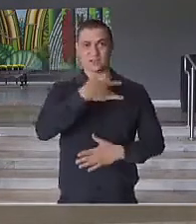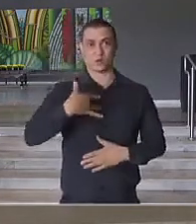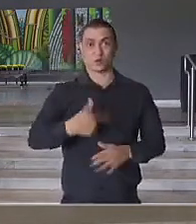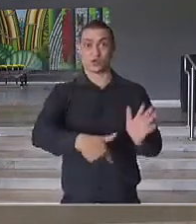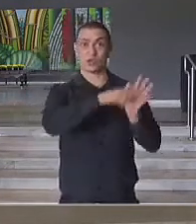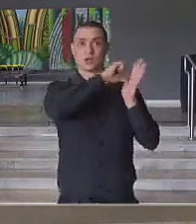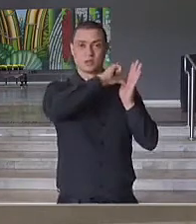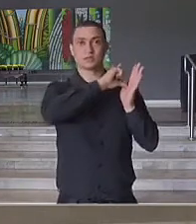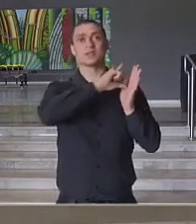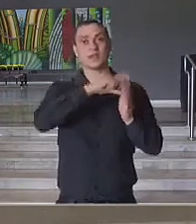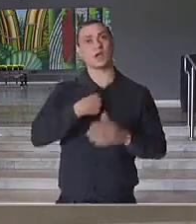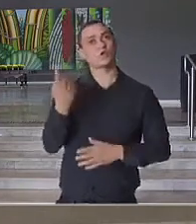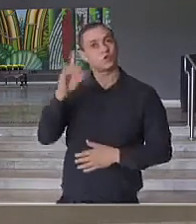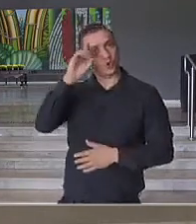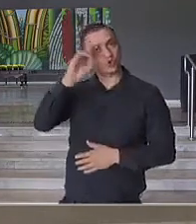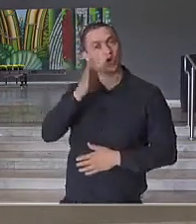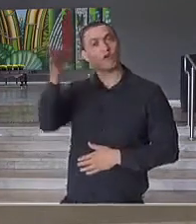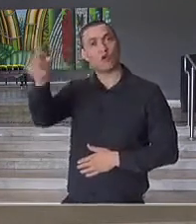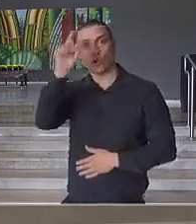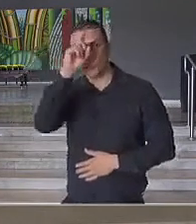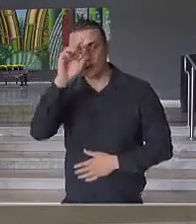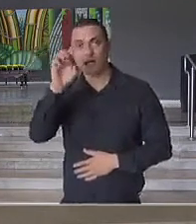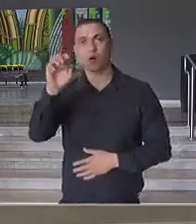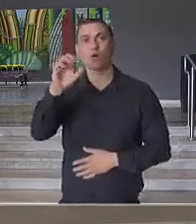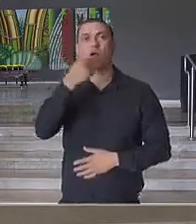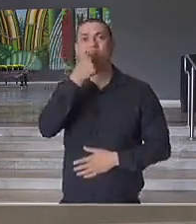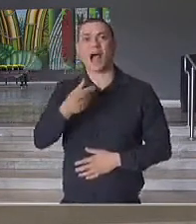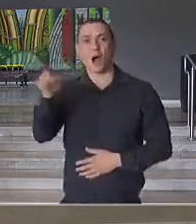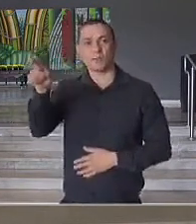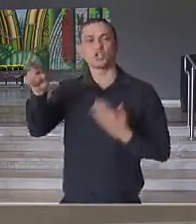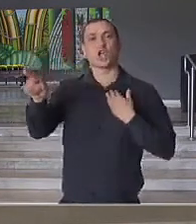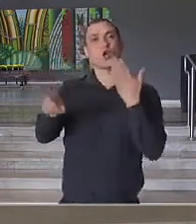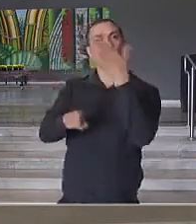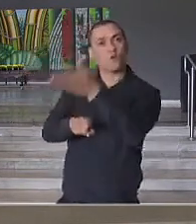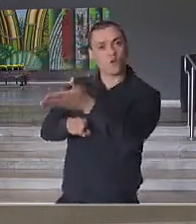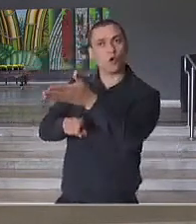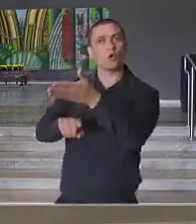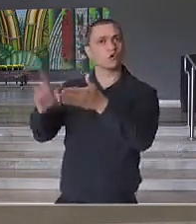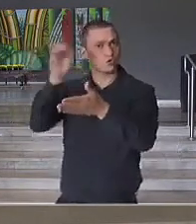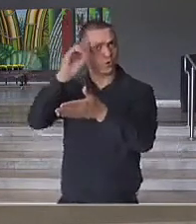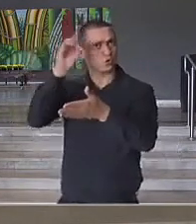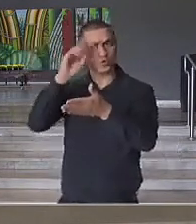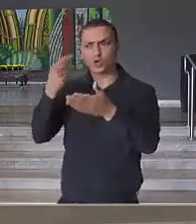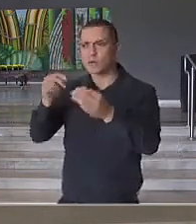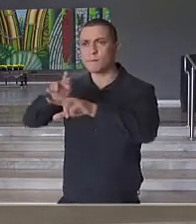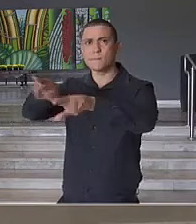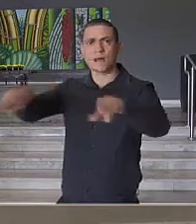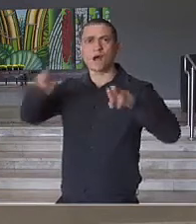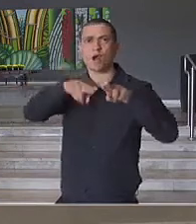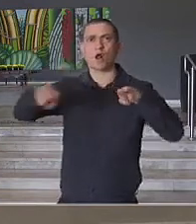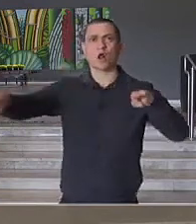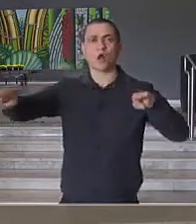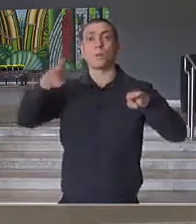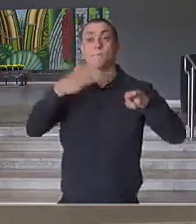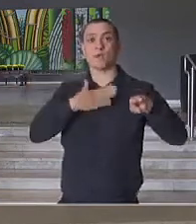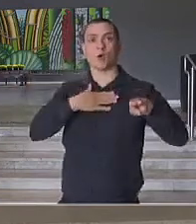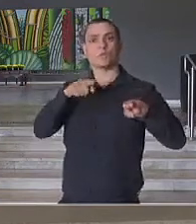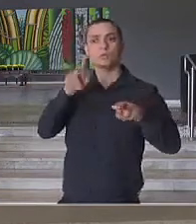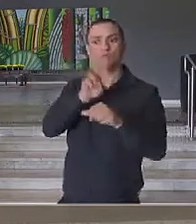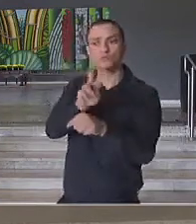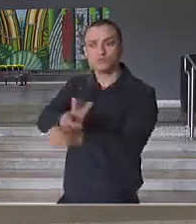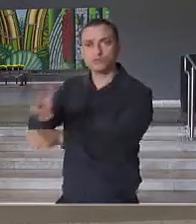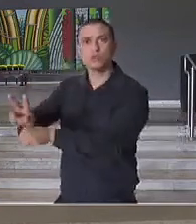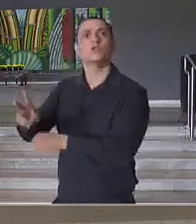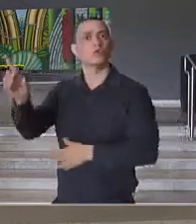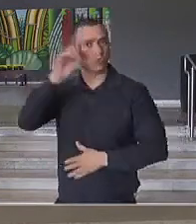eu passo aqui do lado no Hospital Israelita Albert Einstein, onde eu passo no covidário com vários pacientes meus que têm